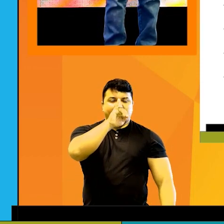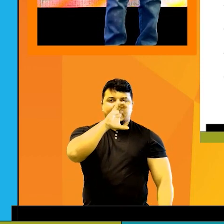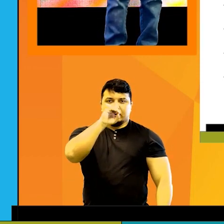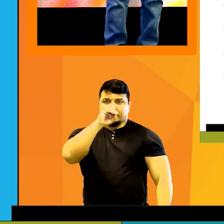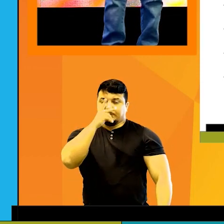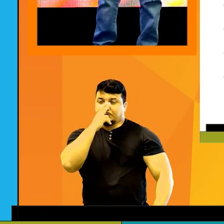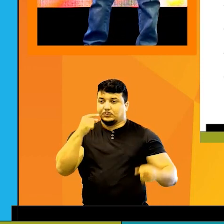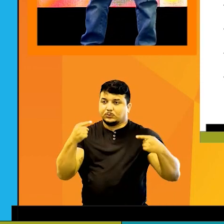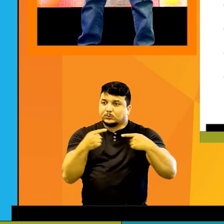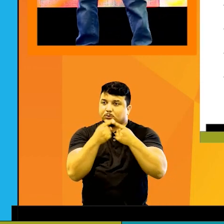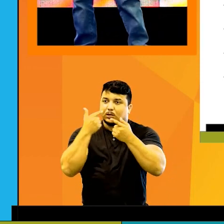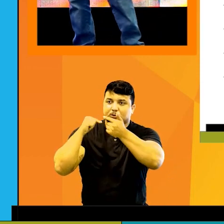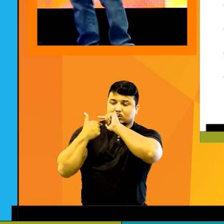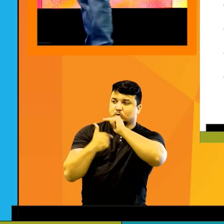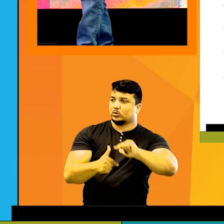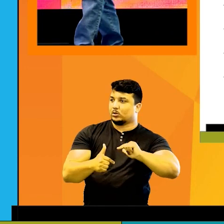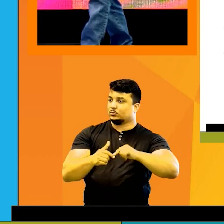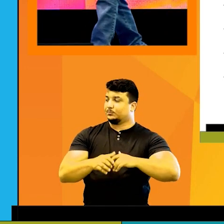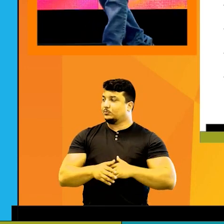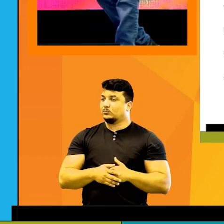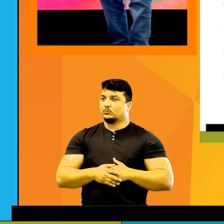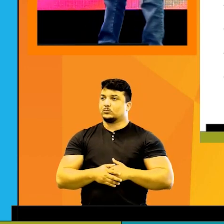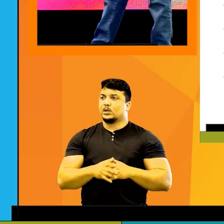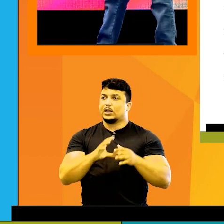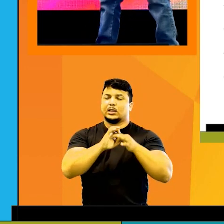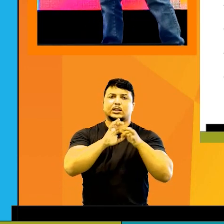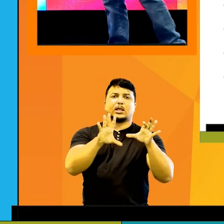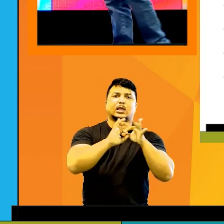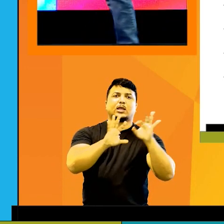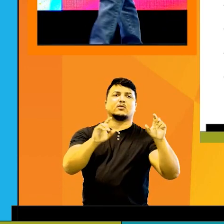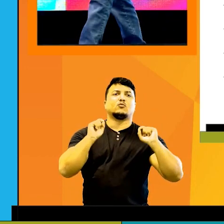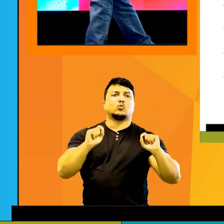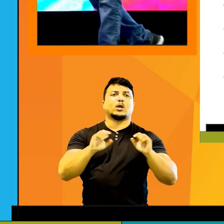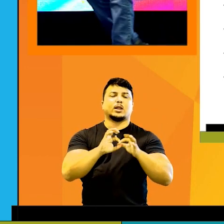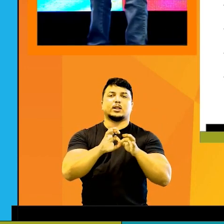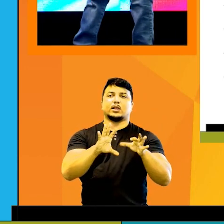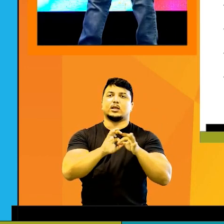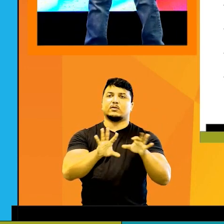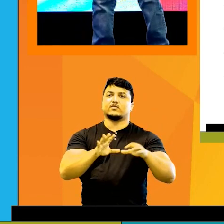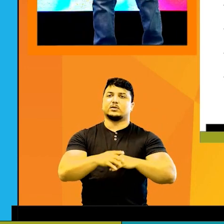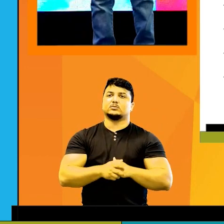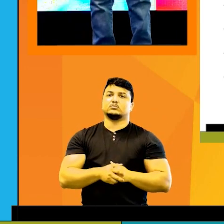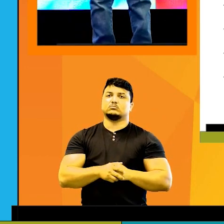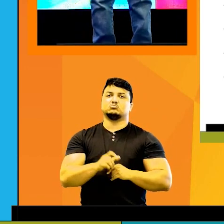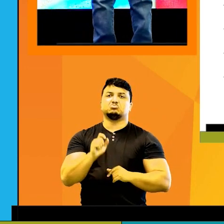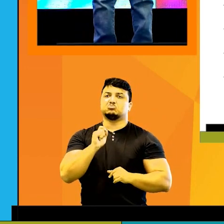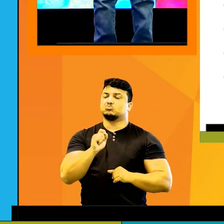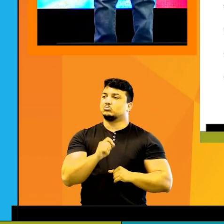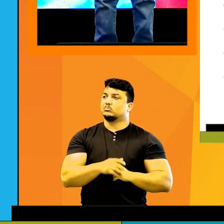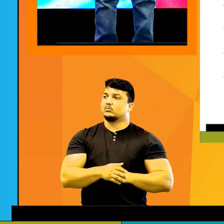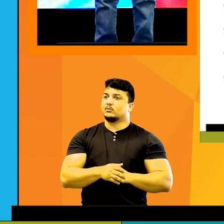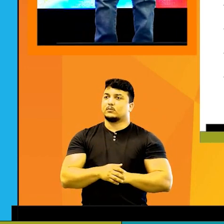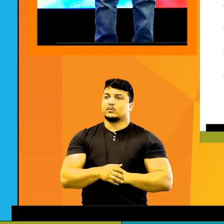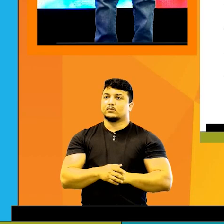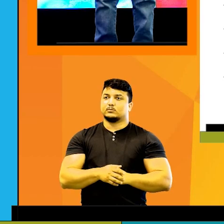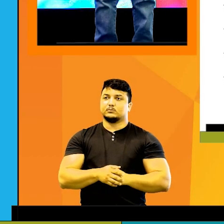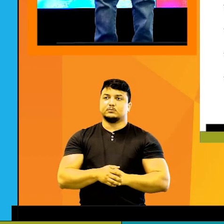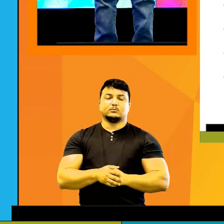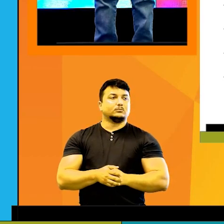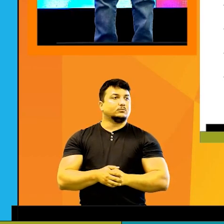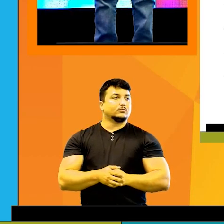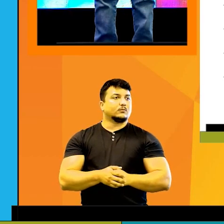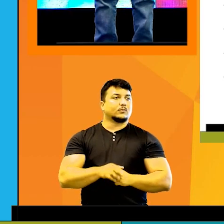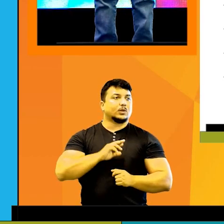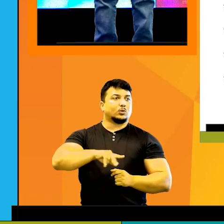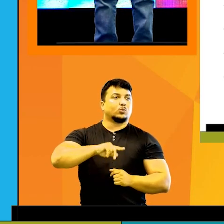clássico. E o que é um verso livre? Verso livre, versos livres